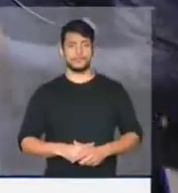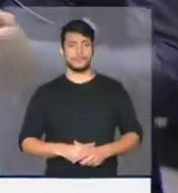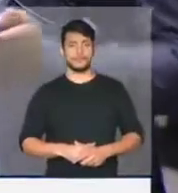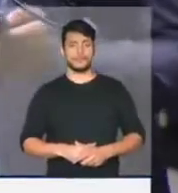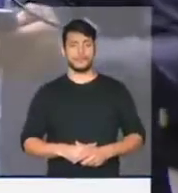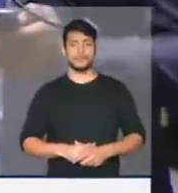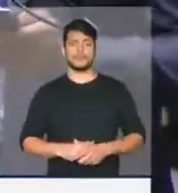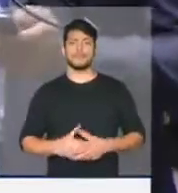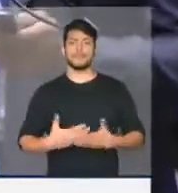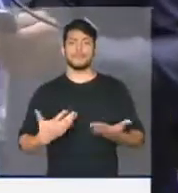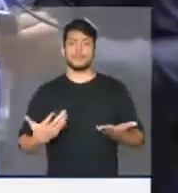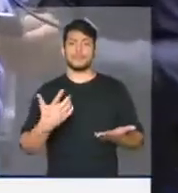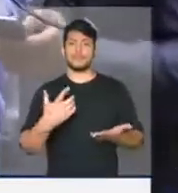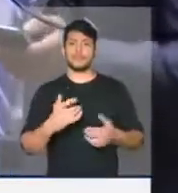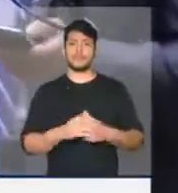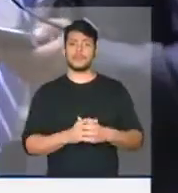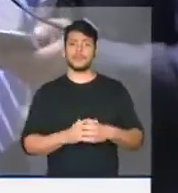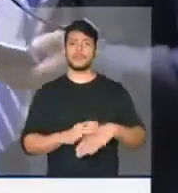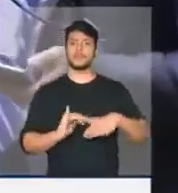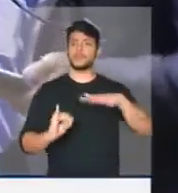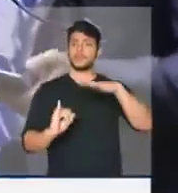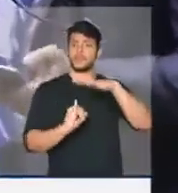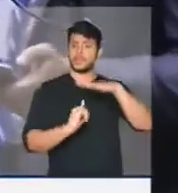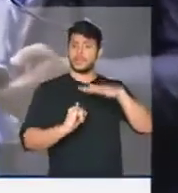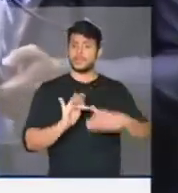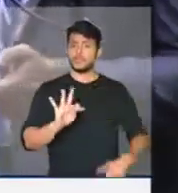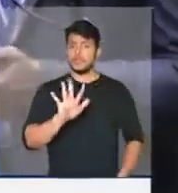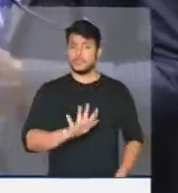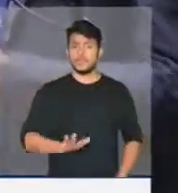através de emendas parlamentares e de outras políticas.